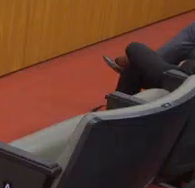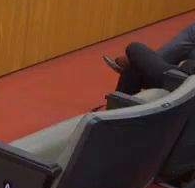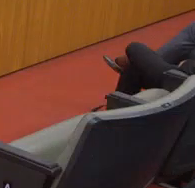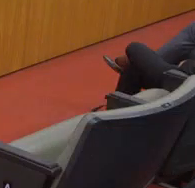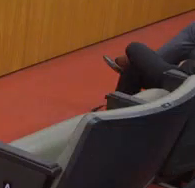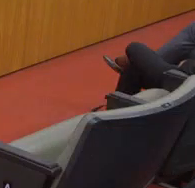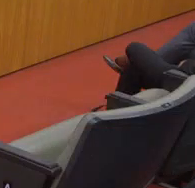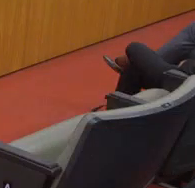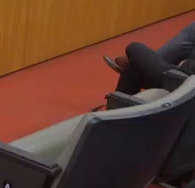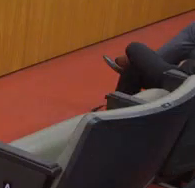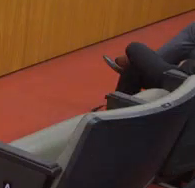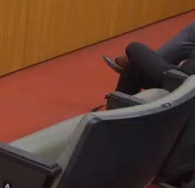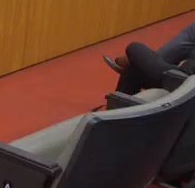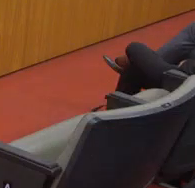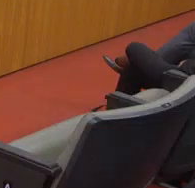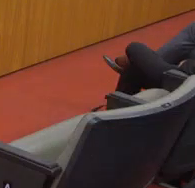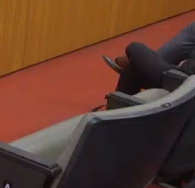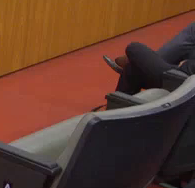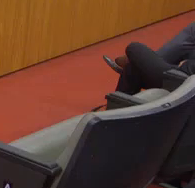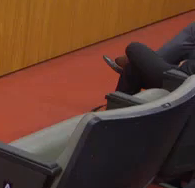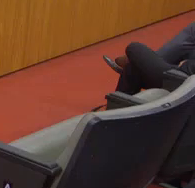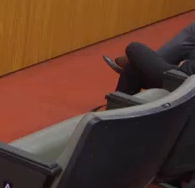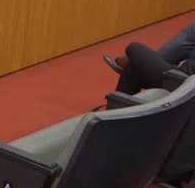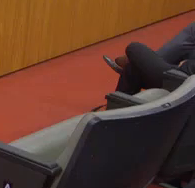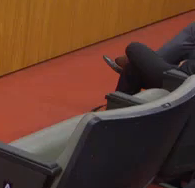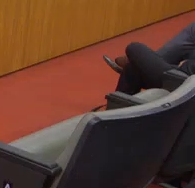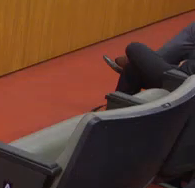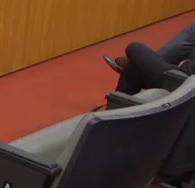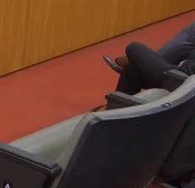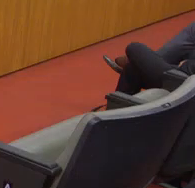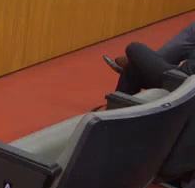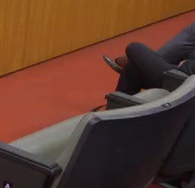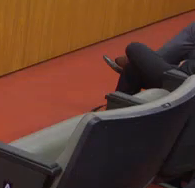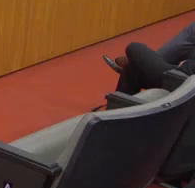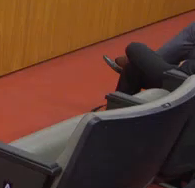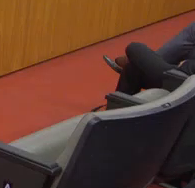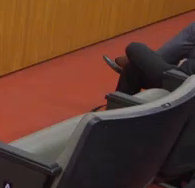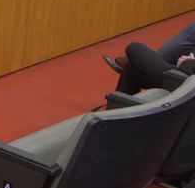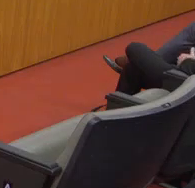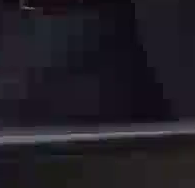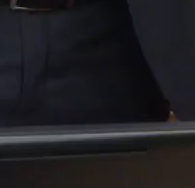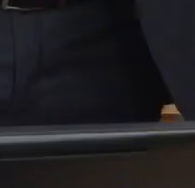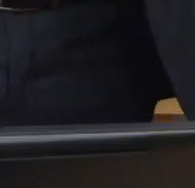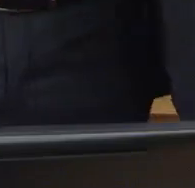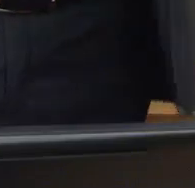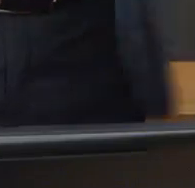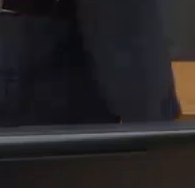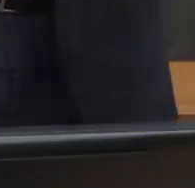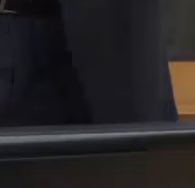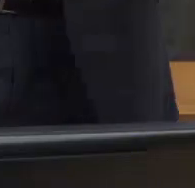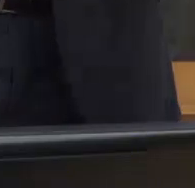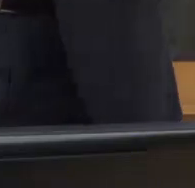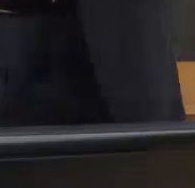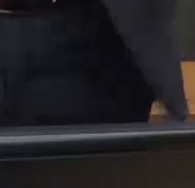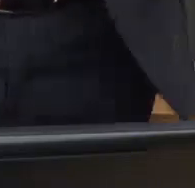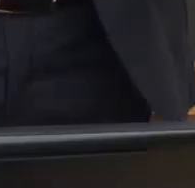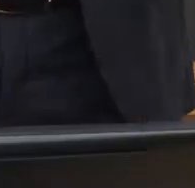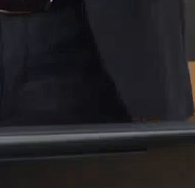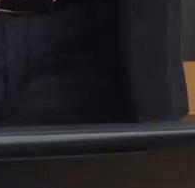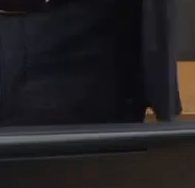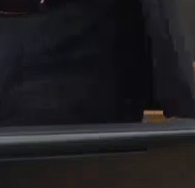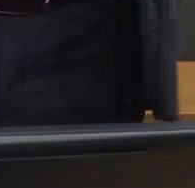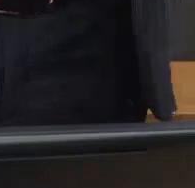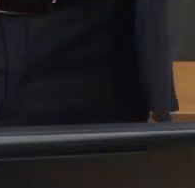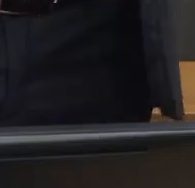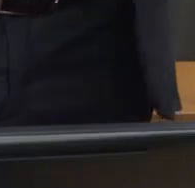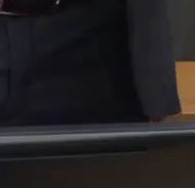dirigentes de órgãos e entidades da administração pública estadual comparecem às comissões desta Casa